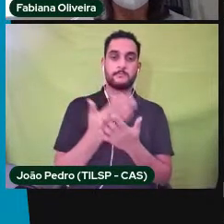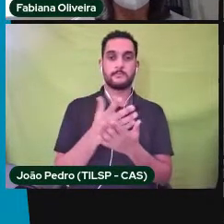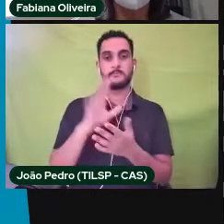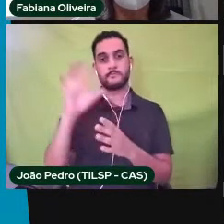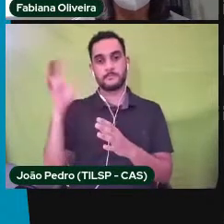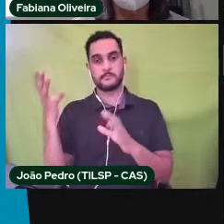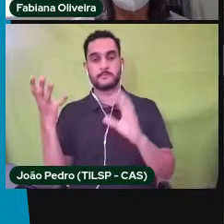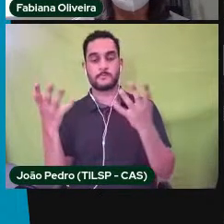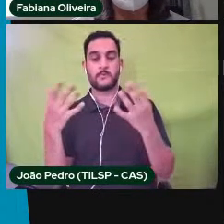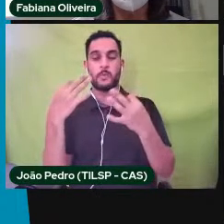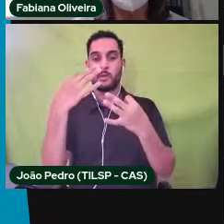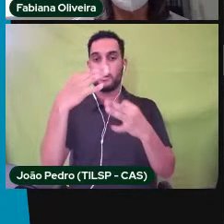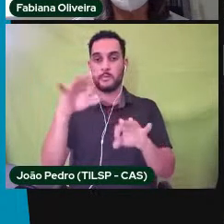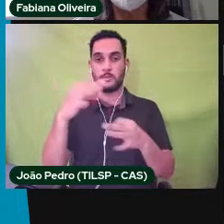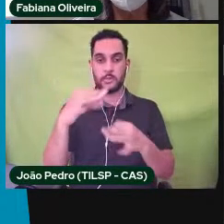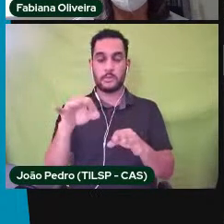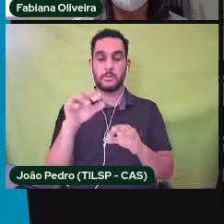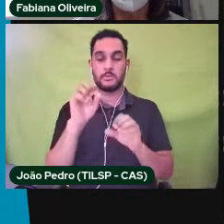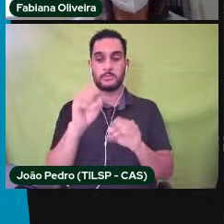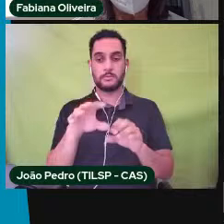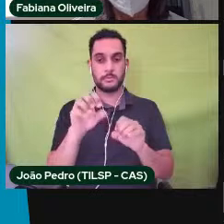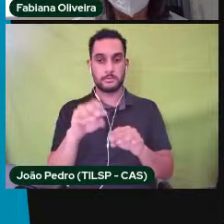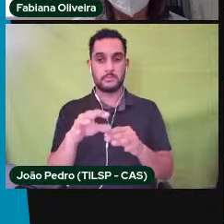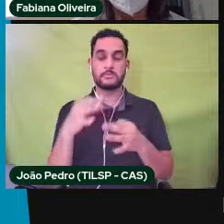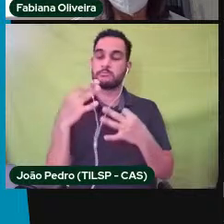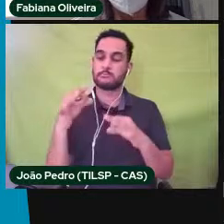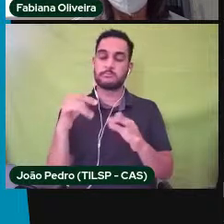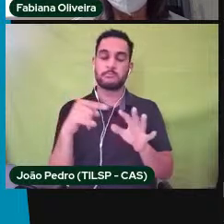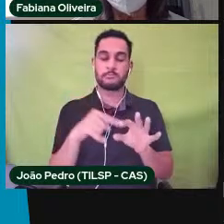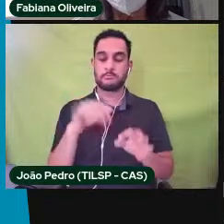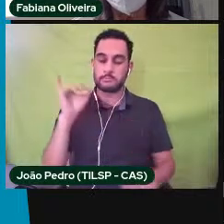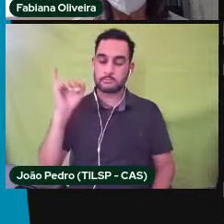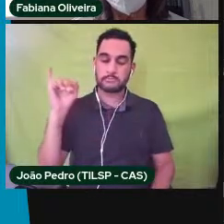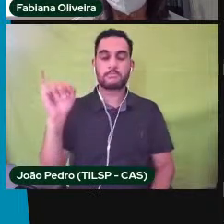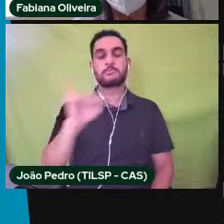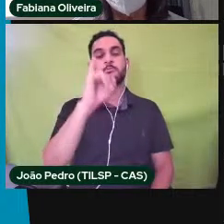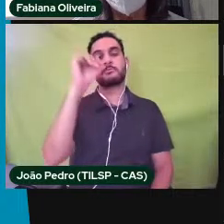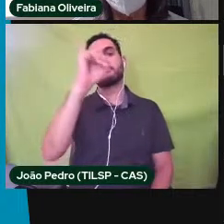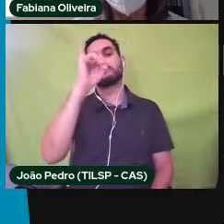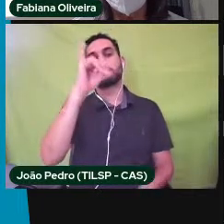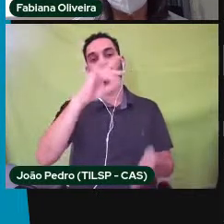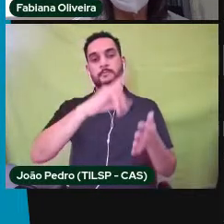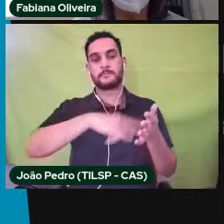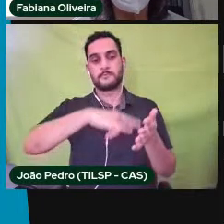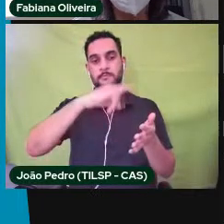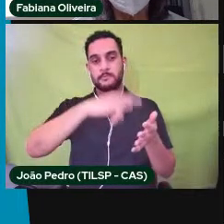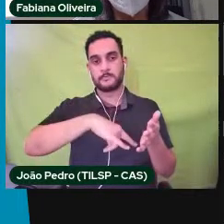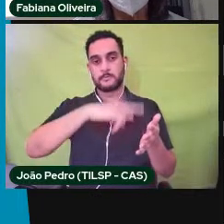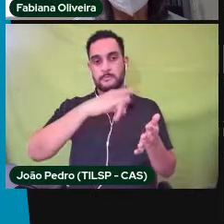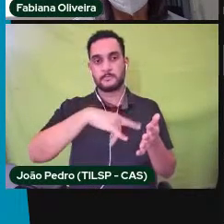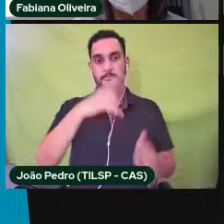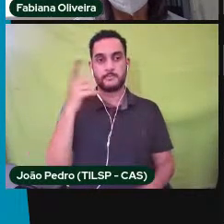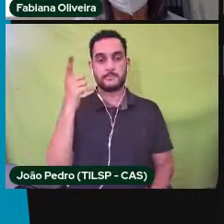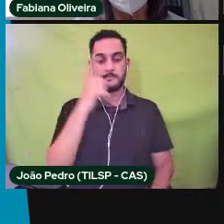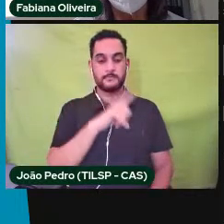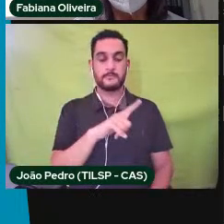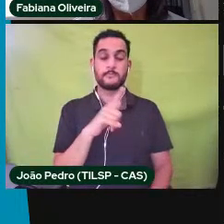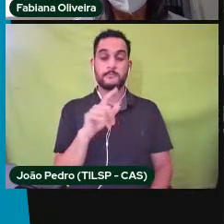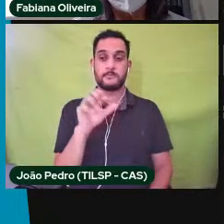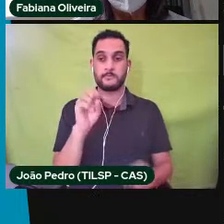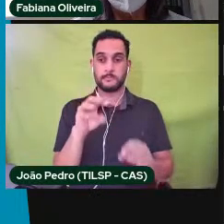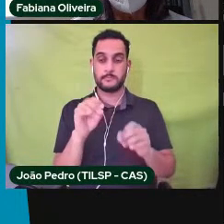atendimento educacional especializado, que é um documento ímpar, e que realmente é para garantir a qualidade na